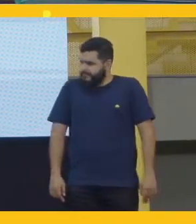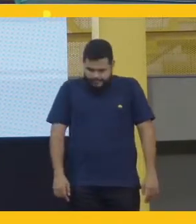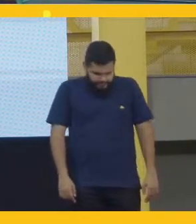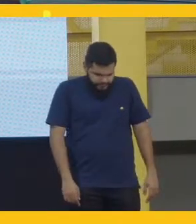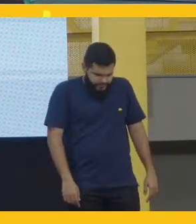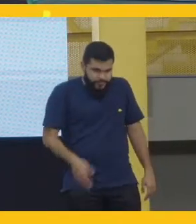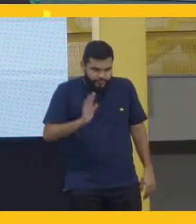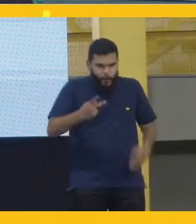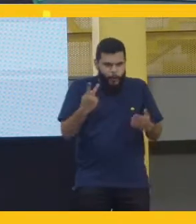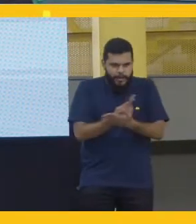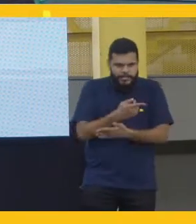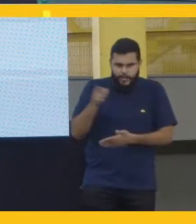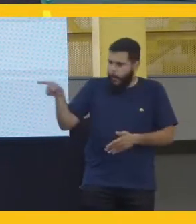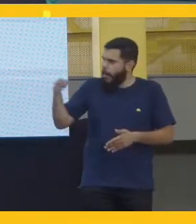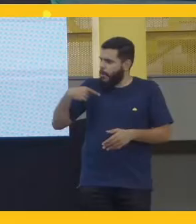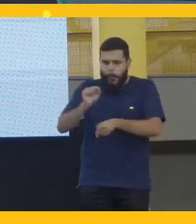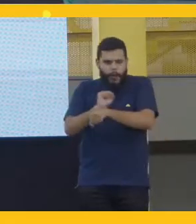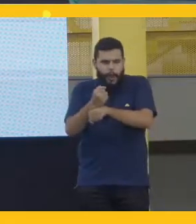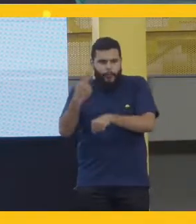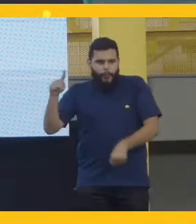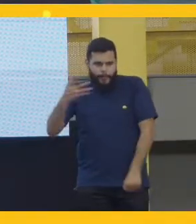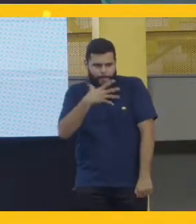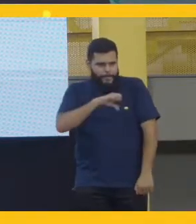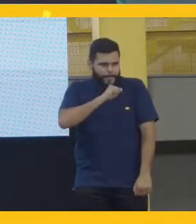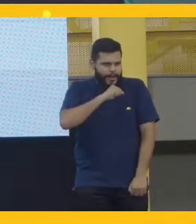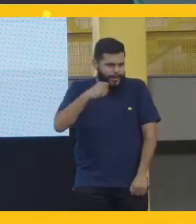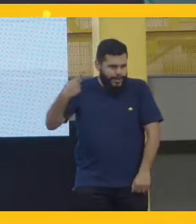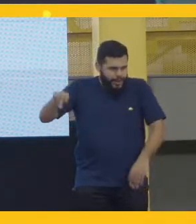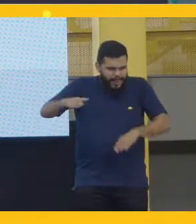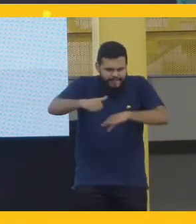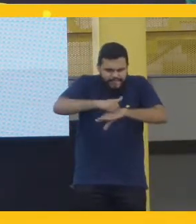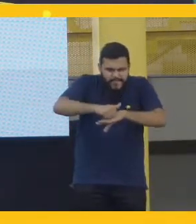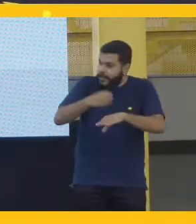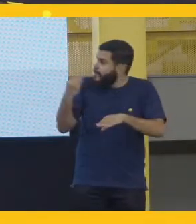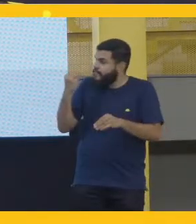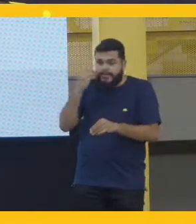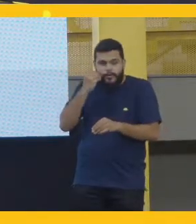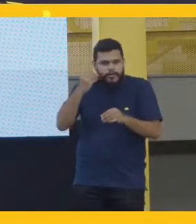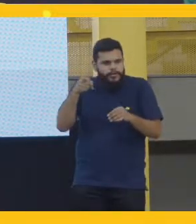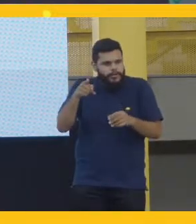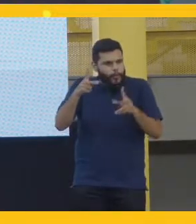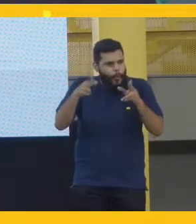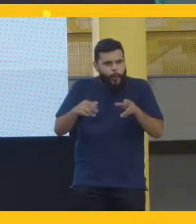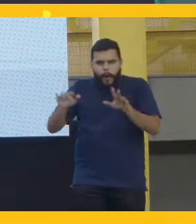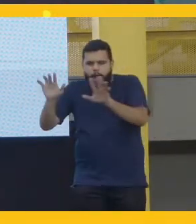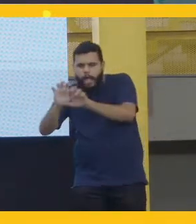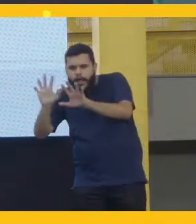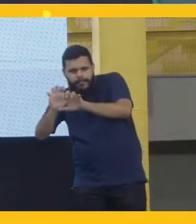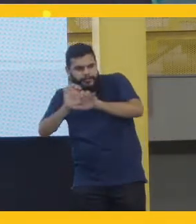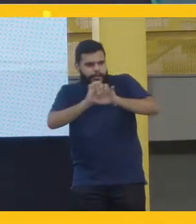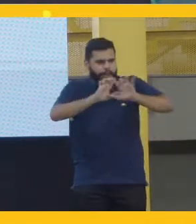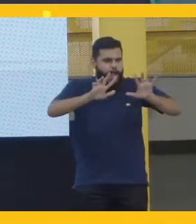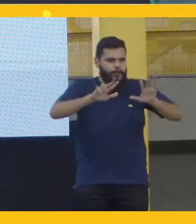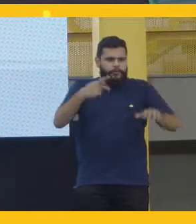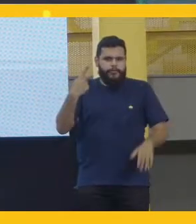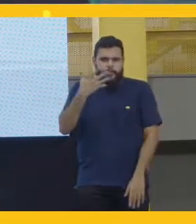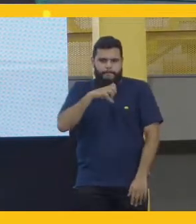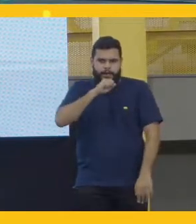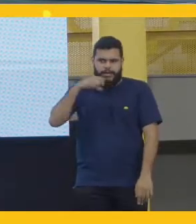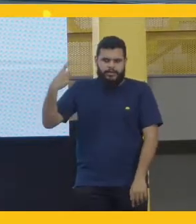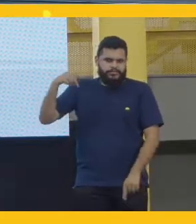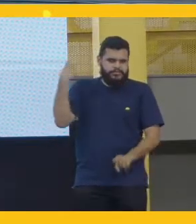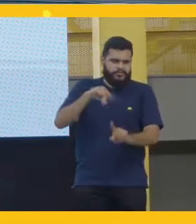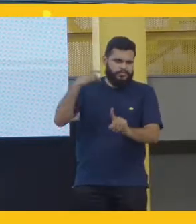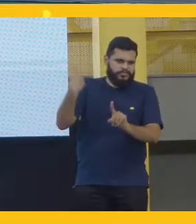na minha vida. Mas tudo bem, voltando aqui. Quando você tem um objeto branco, e aqui começa uma coisa